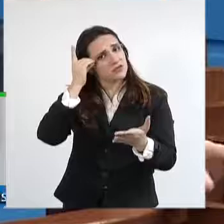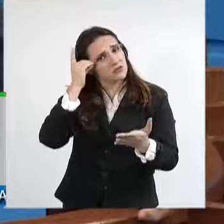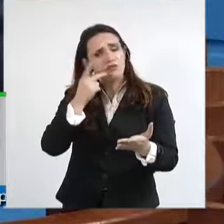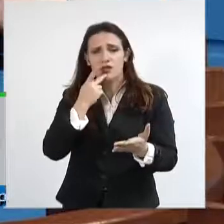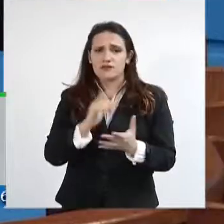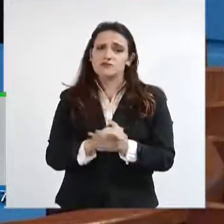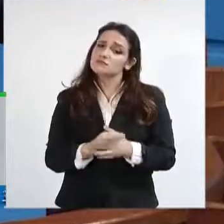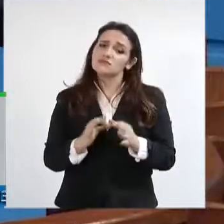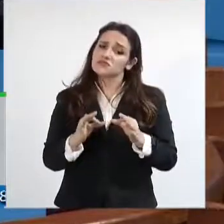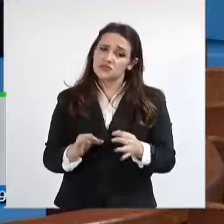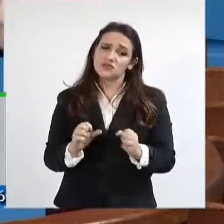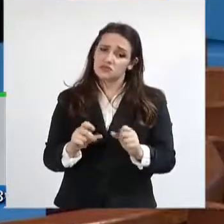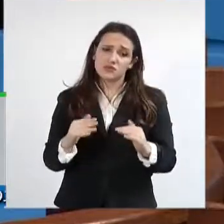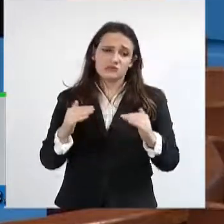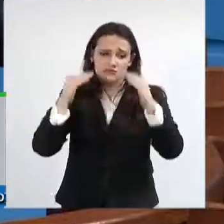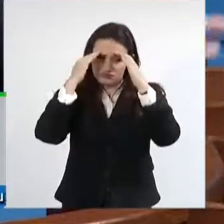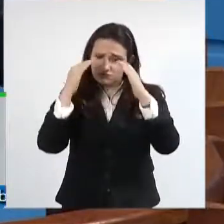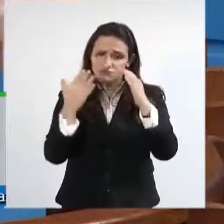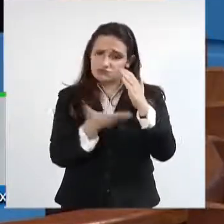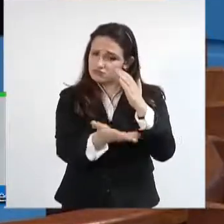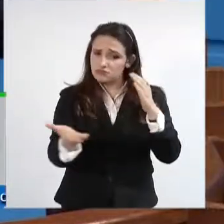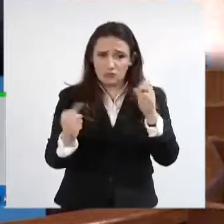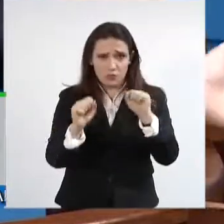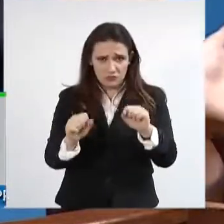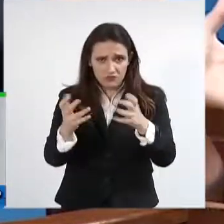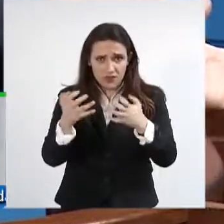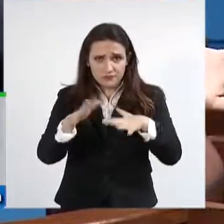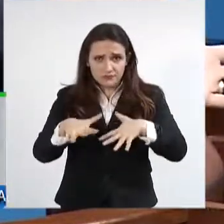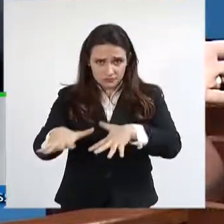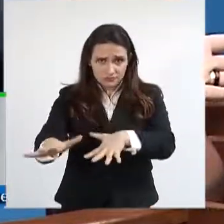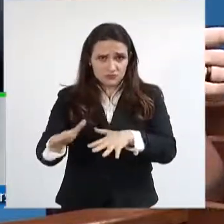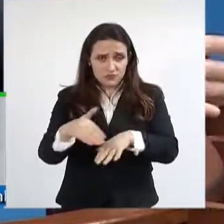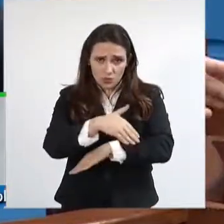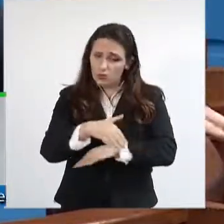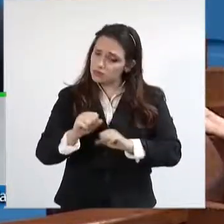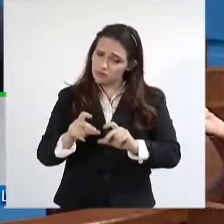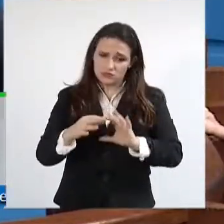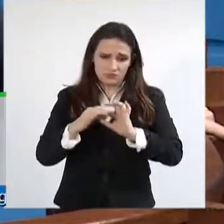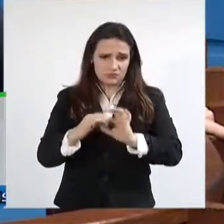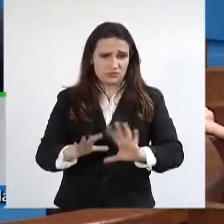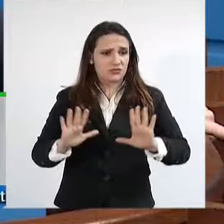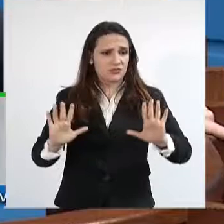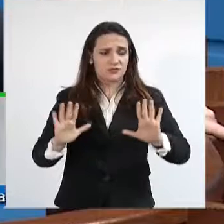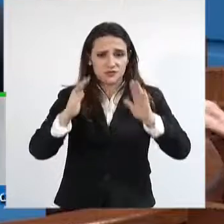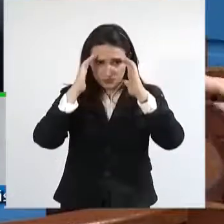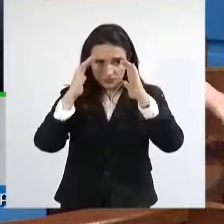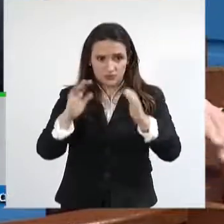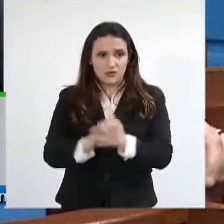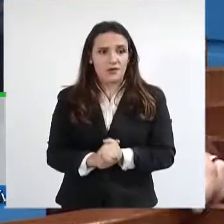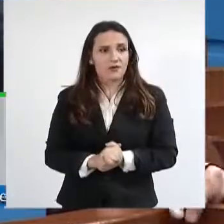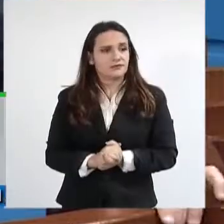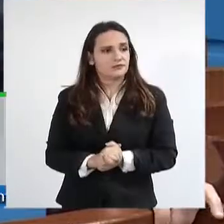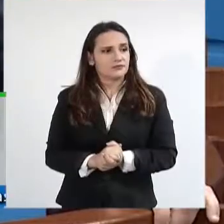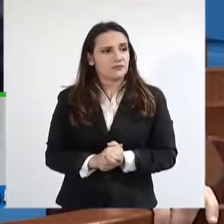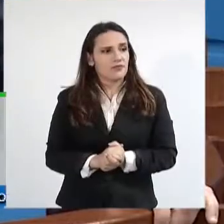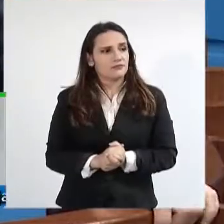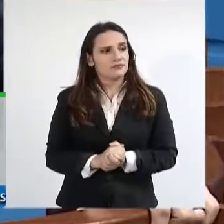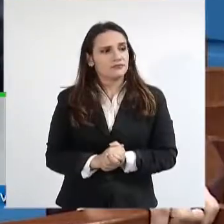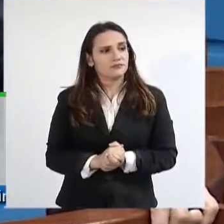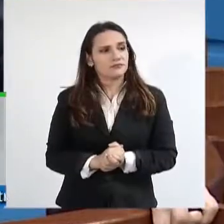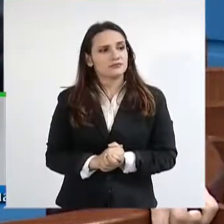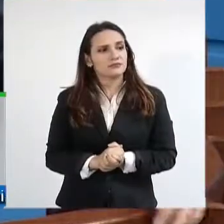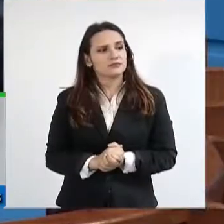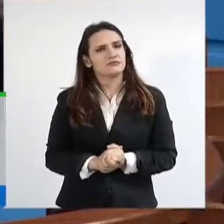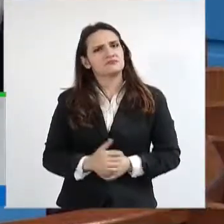entrevista dizendo, isso é democrático, o povo está querendo ir para a rua, né? Tem que ir para a rua. Quantas vezes eu vi o Jair